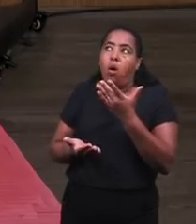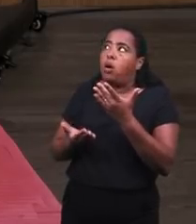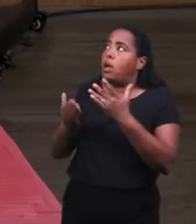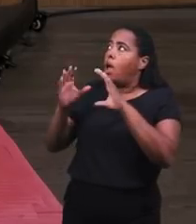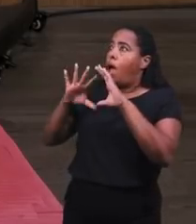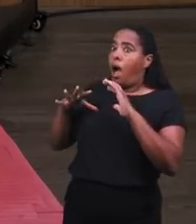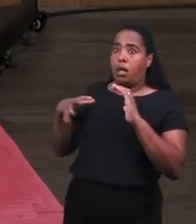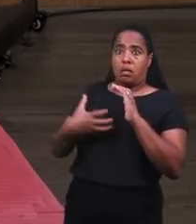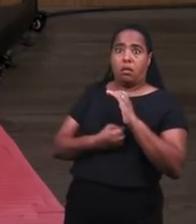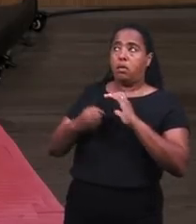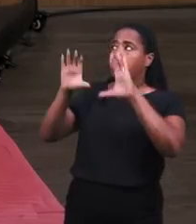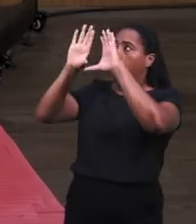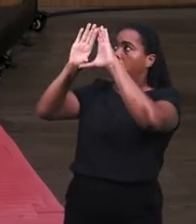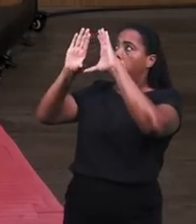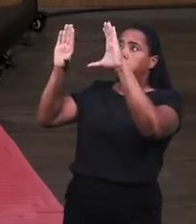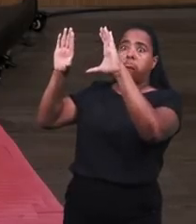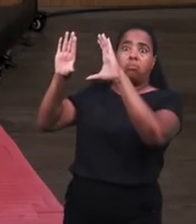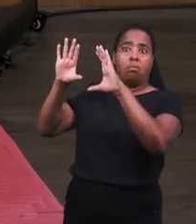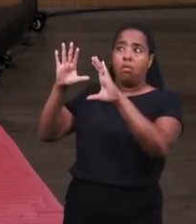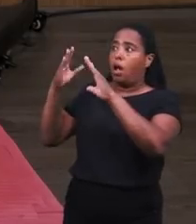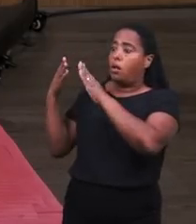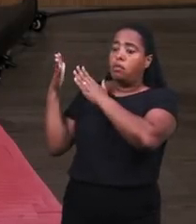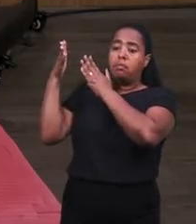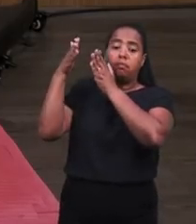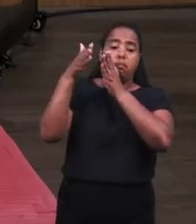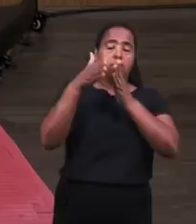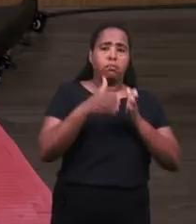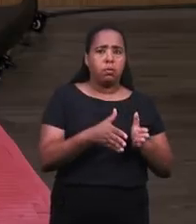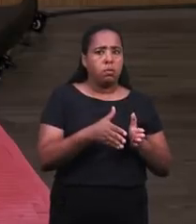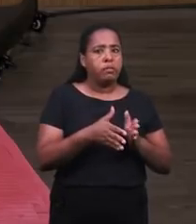ao Senhor, ouvir a voz de Deus.